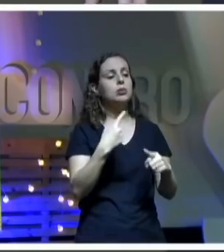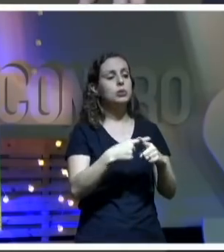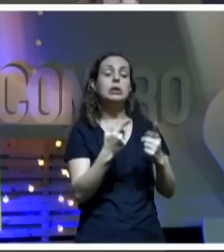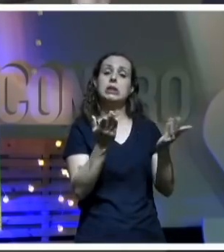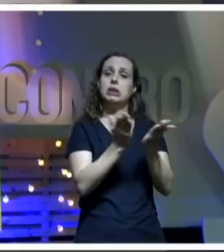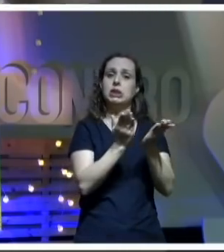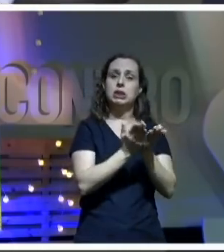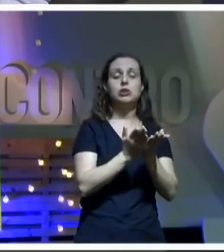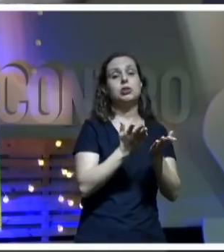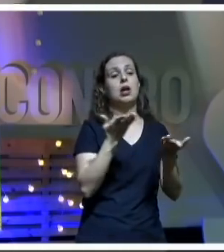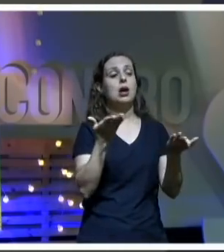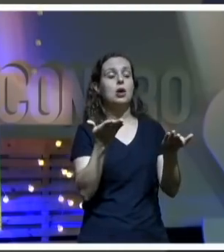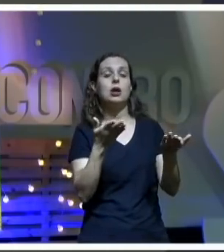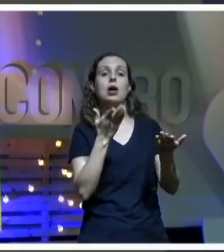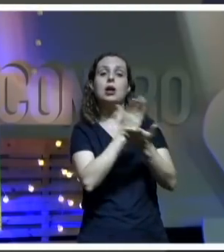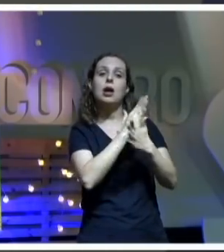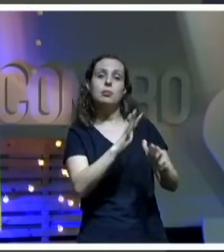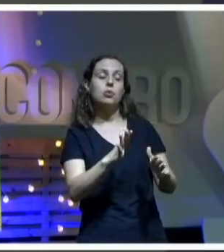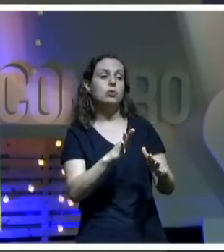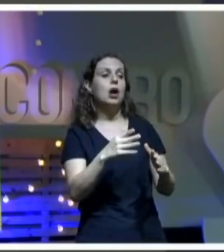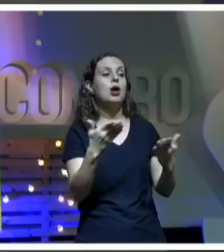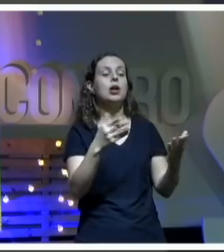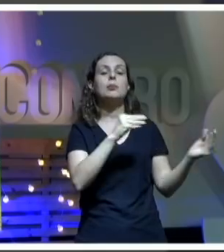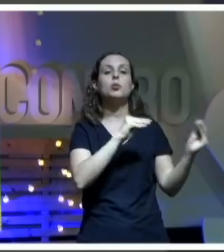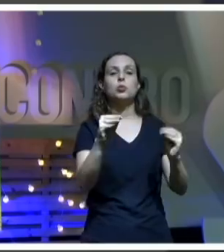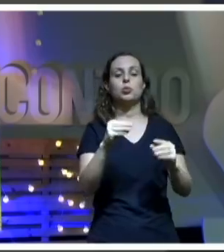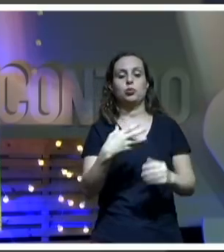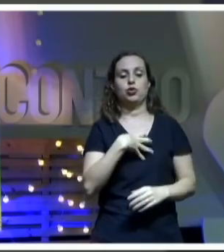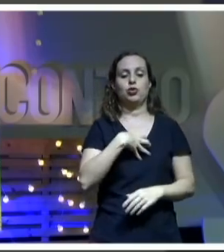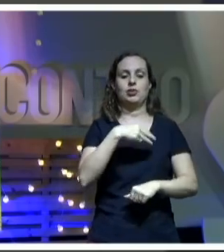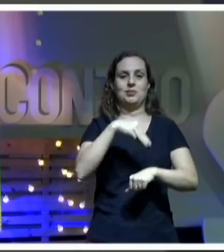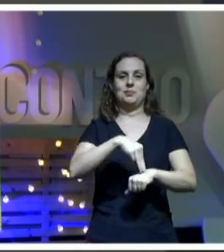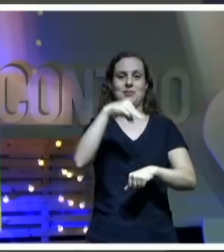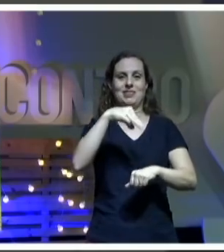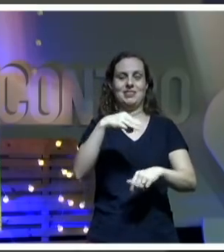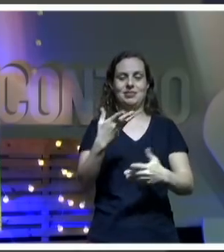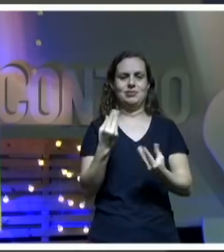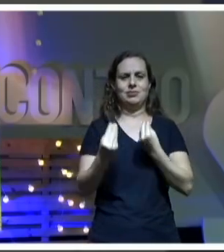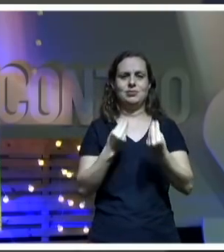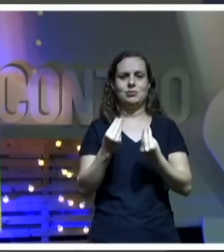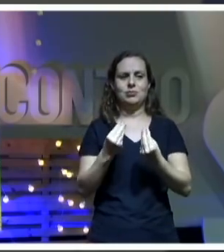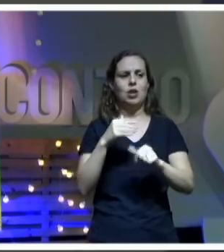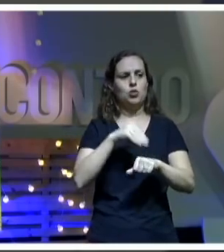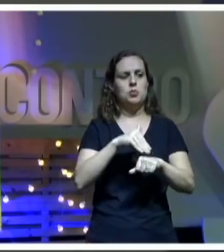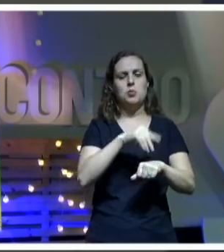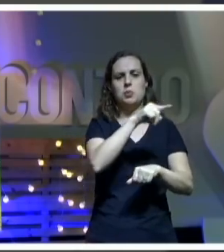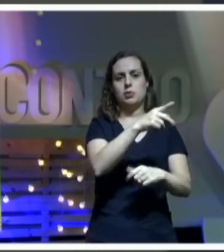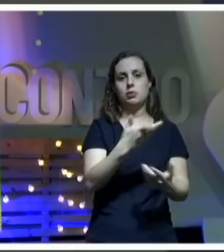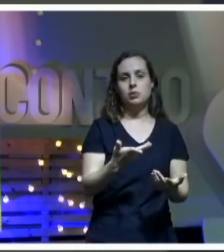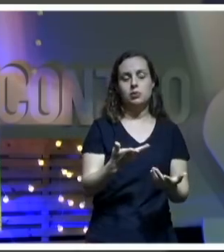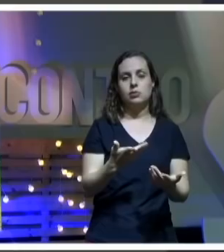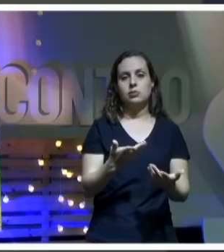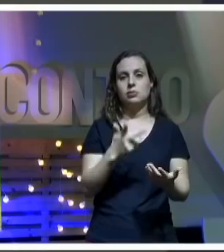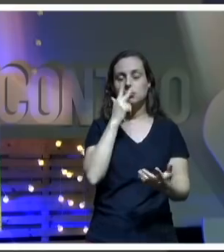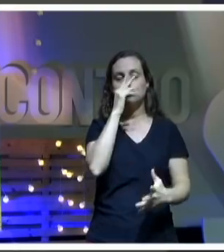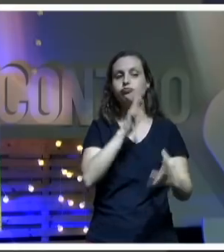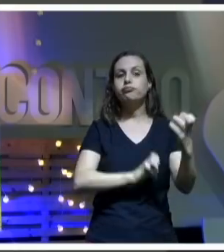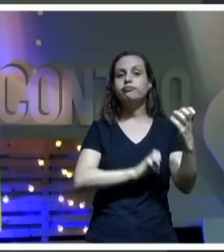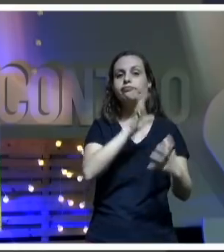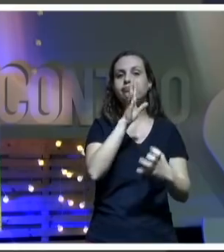acabou transformando todo mundo ministro e aí escreveu a cidade de deus vai mostrar que a companheira deles mas